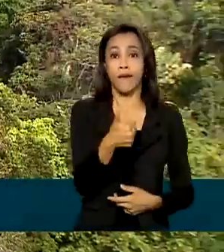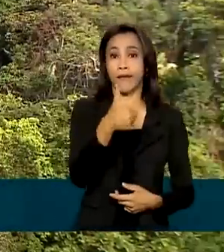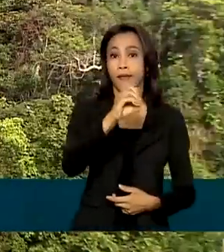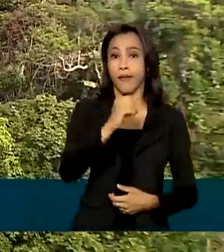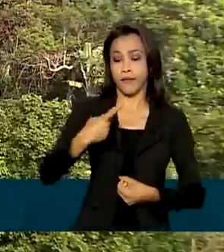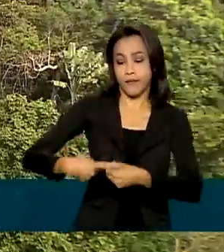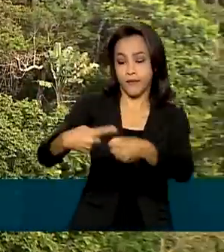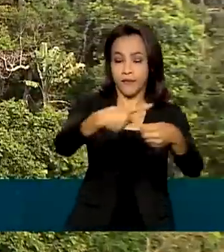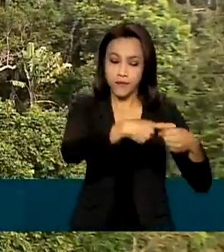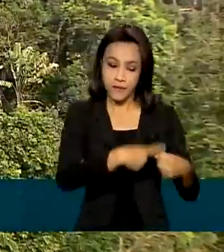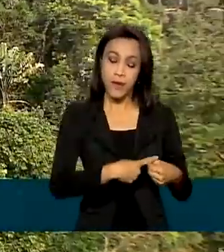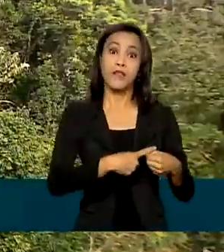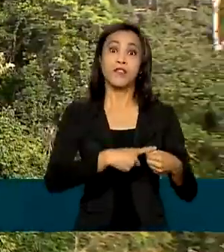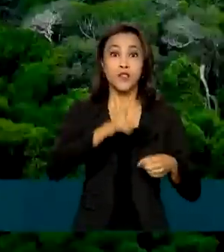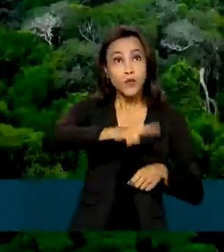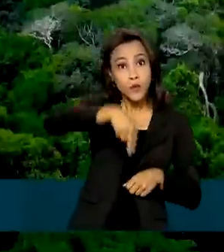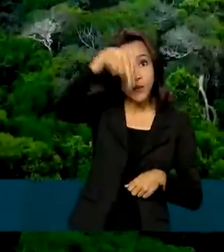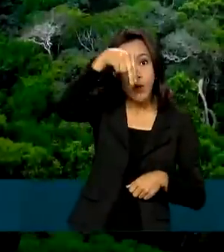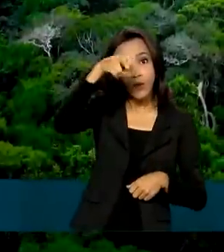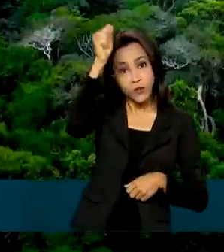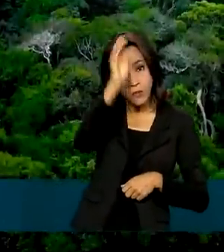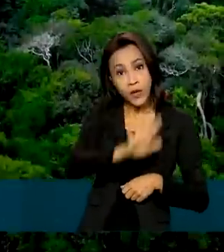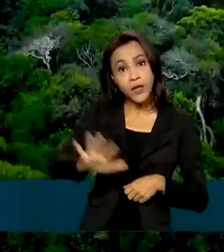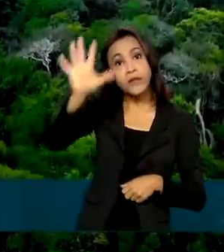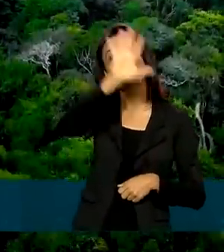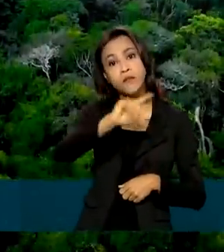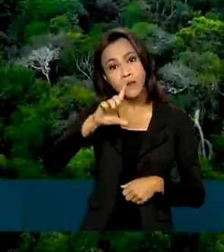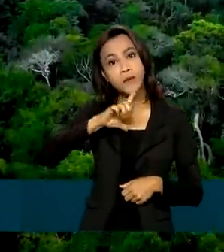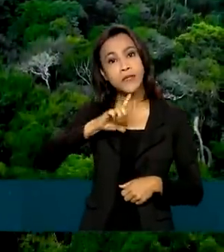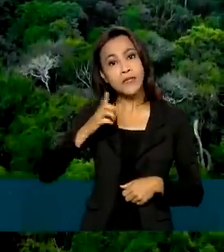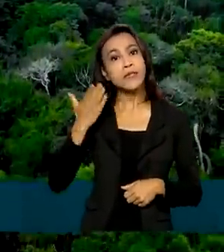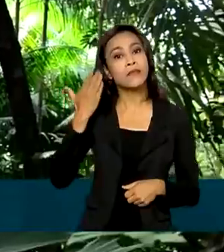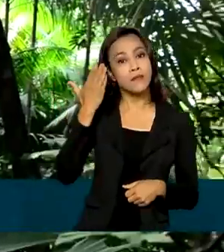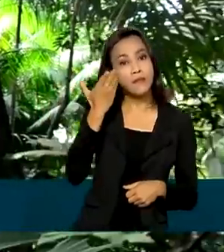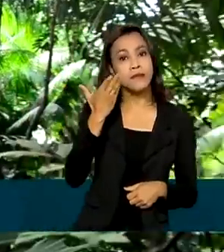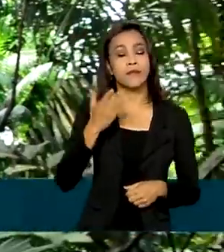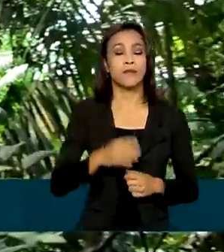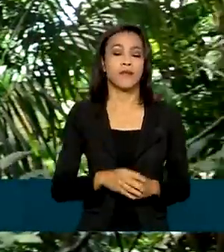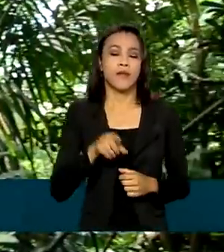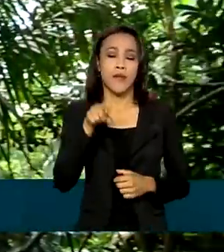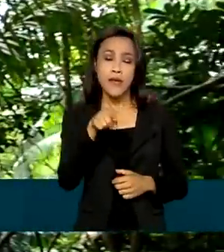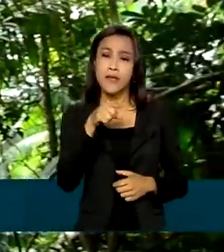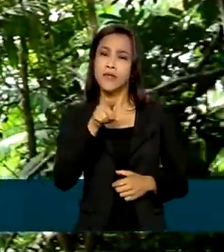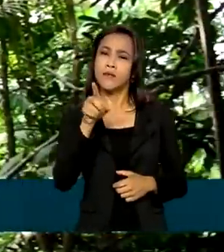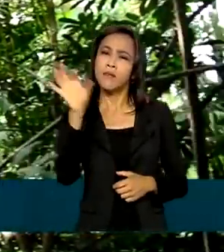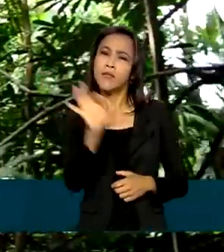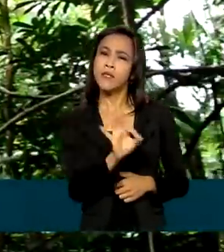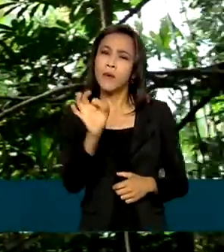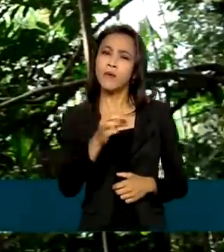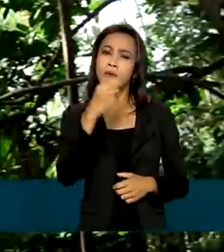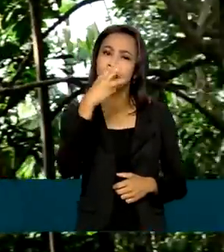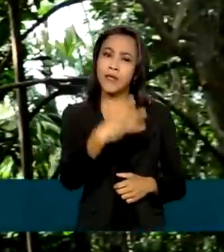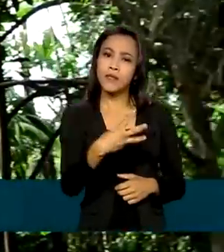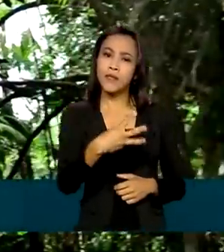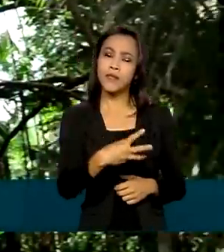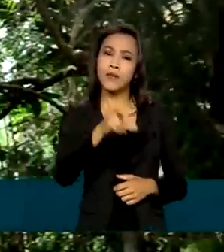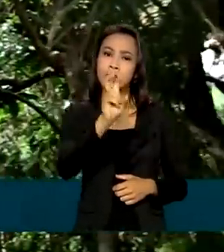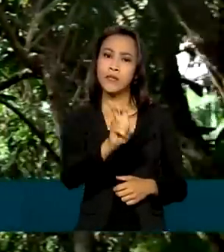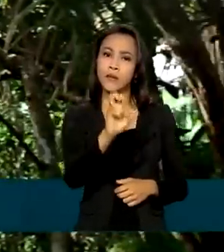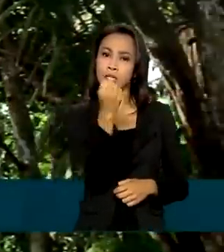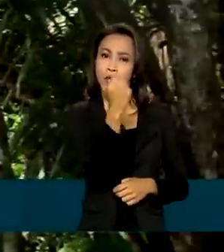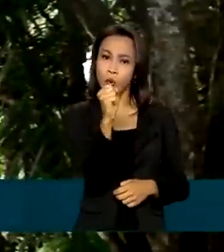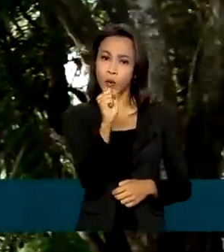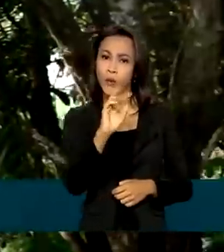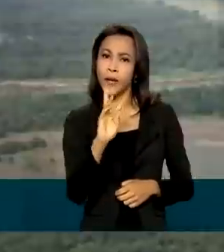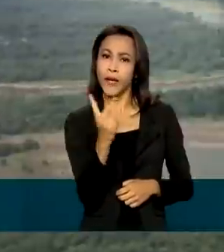Norte onde homem forte atuação das instituições federais pode especial equivale a 358